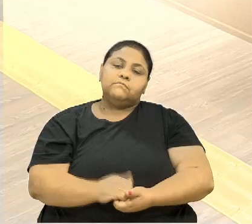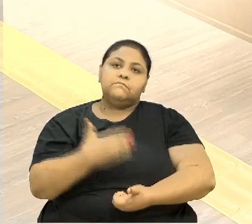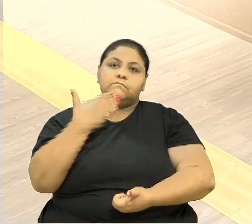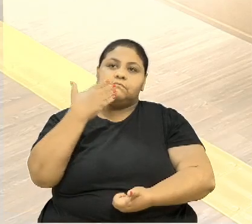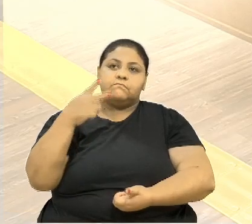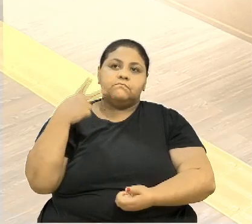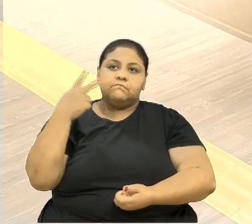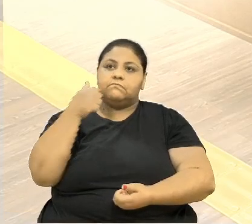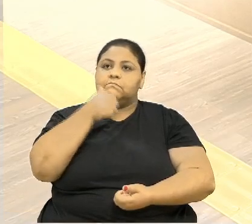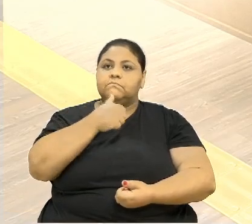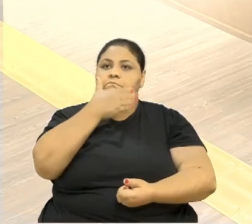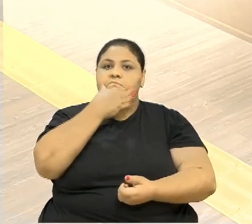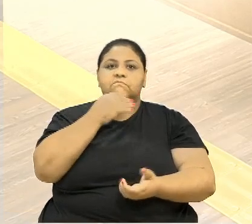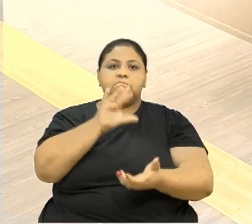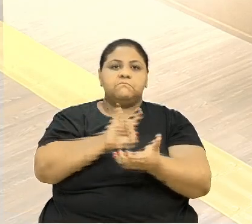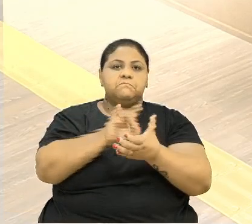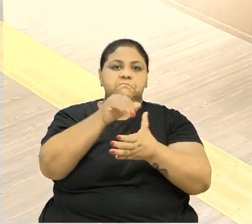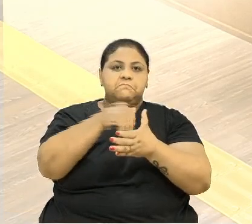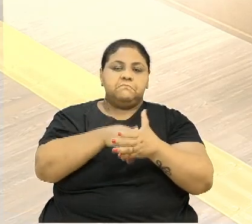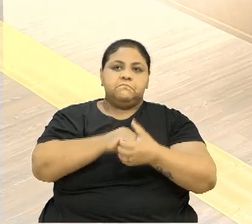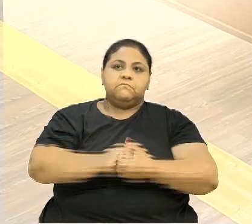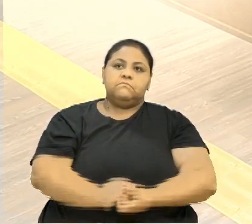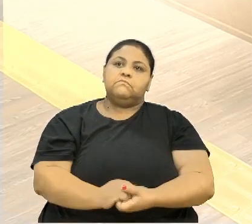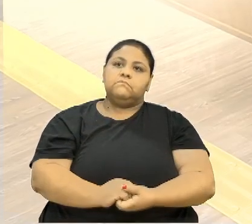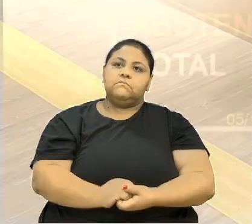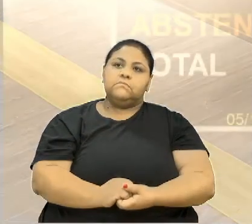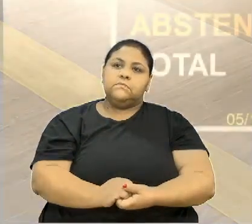Solicito aos vereadores e vereadoras que registrem seus votos.